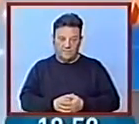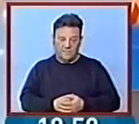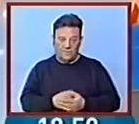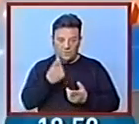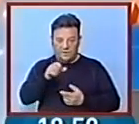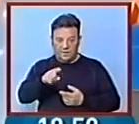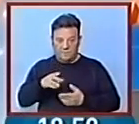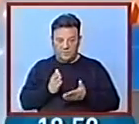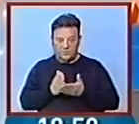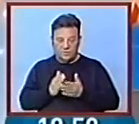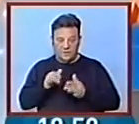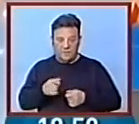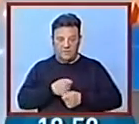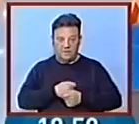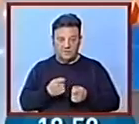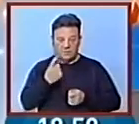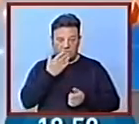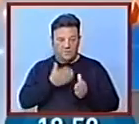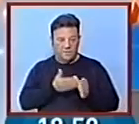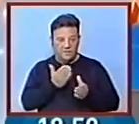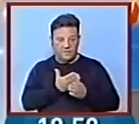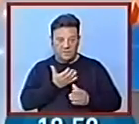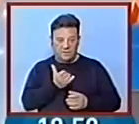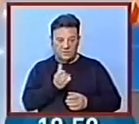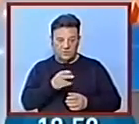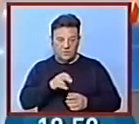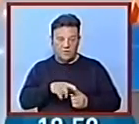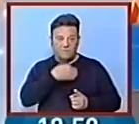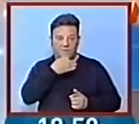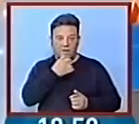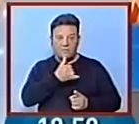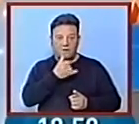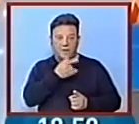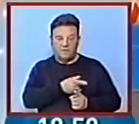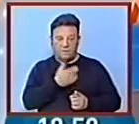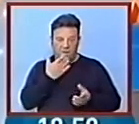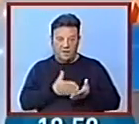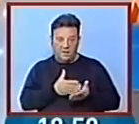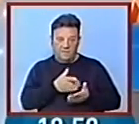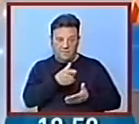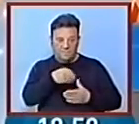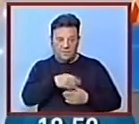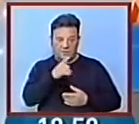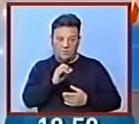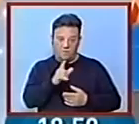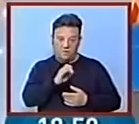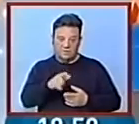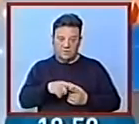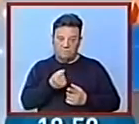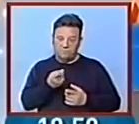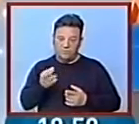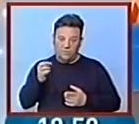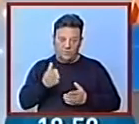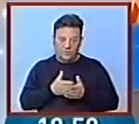Uma equipa de estudantes acaba de lançar um dicionário do Falar Algarvio. O livro faz parte de uma coleção de 8